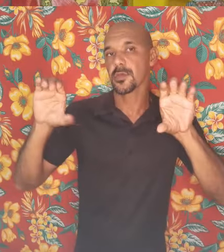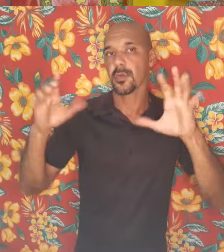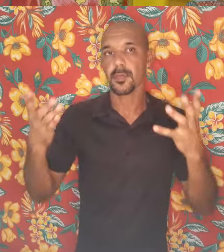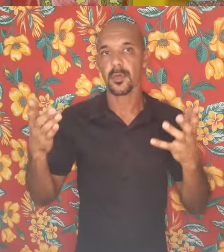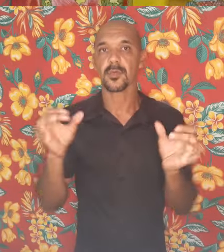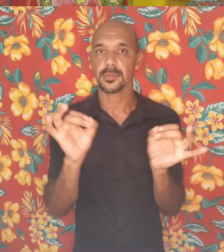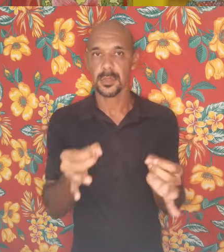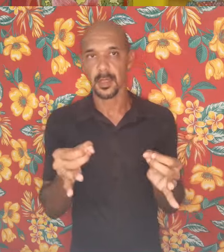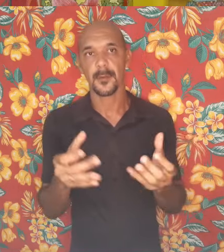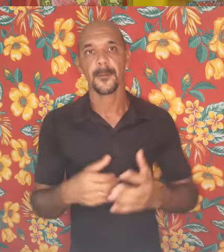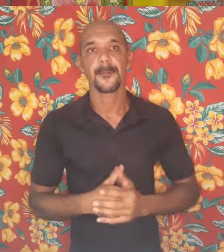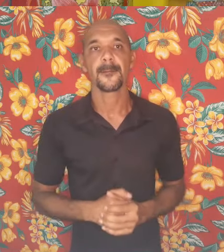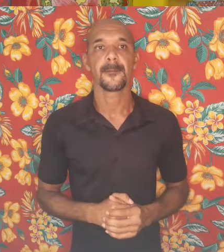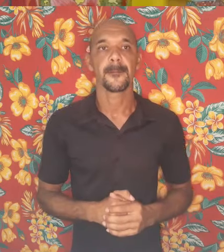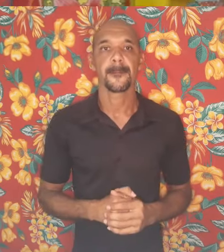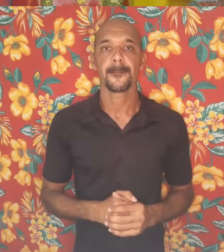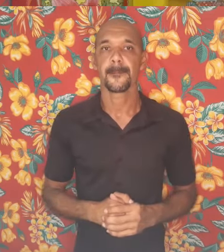Certo?